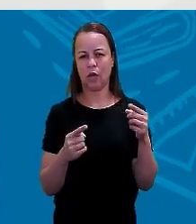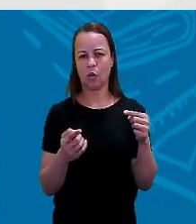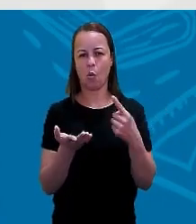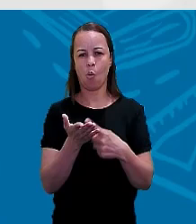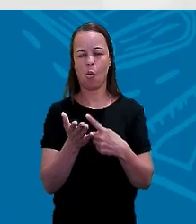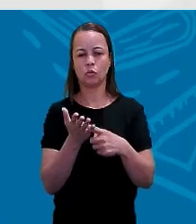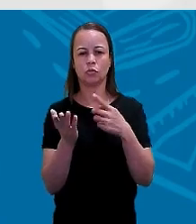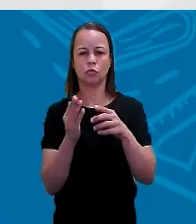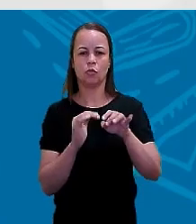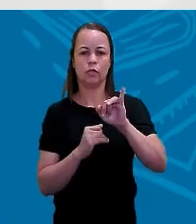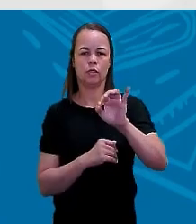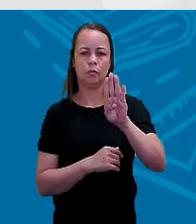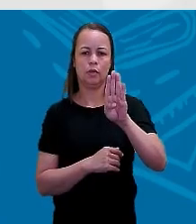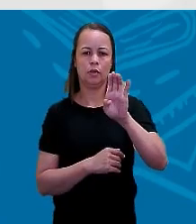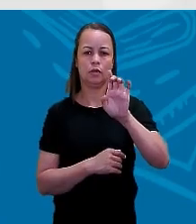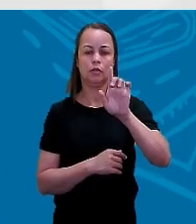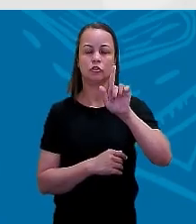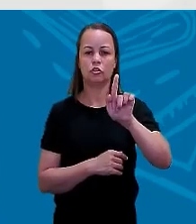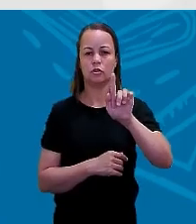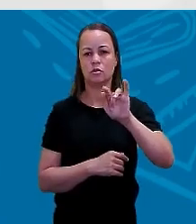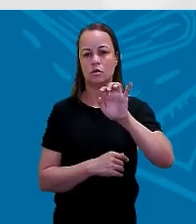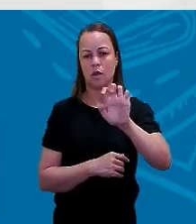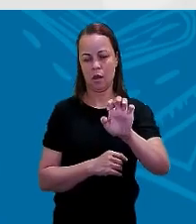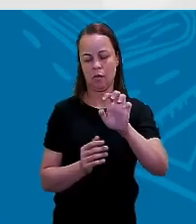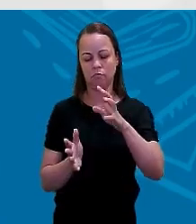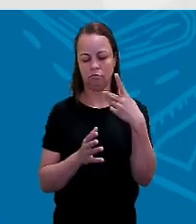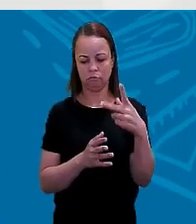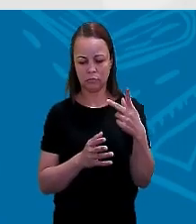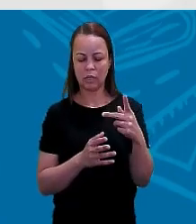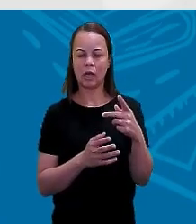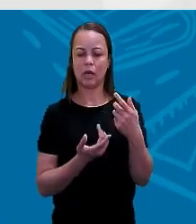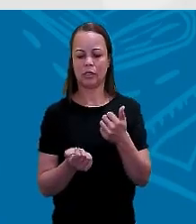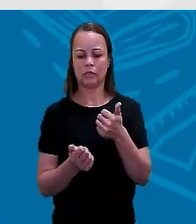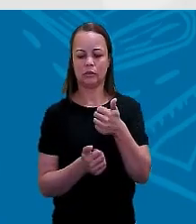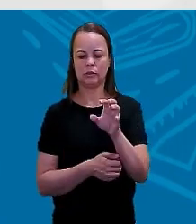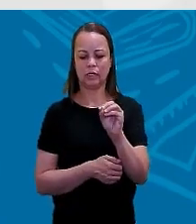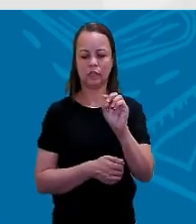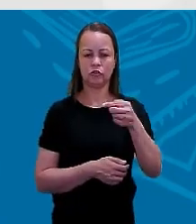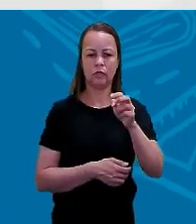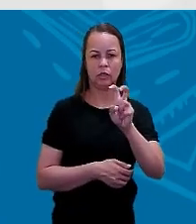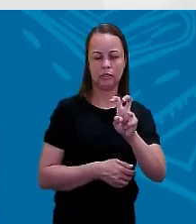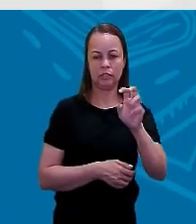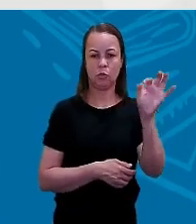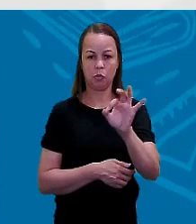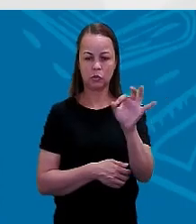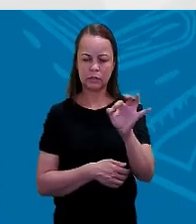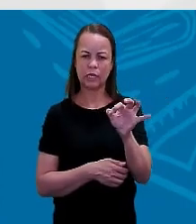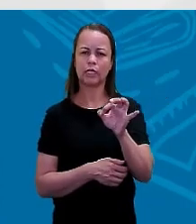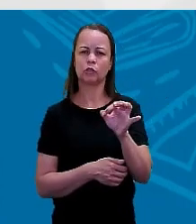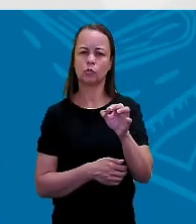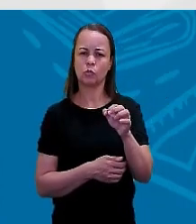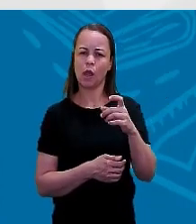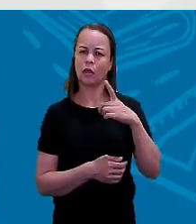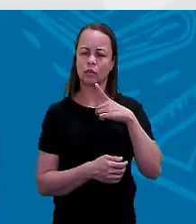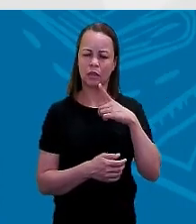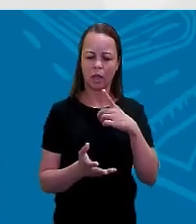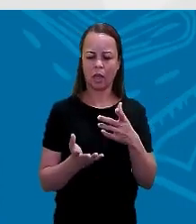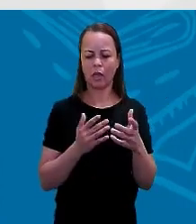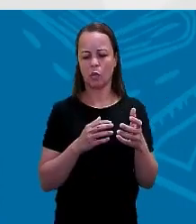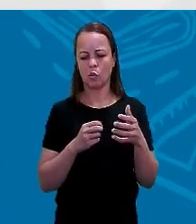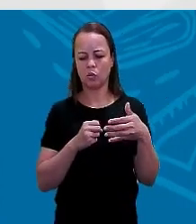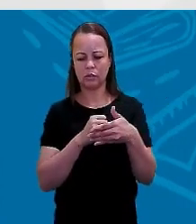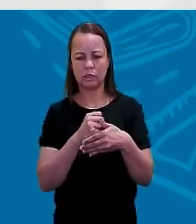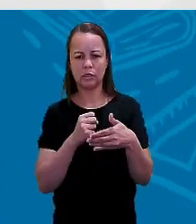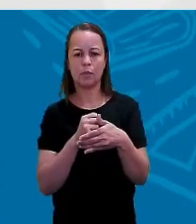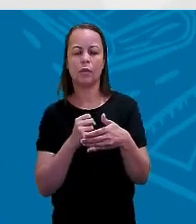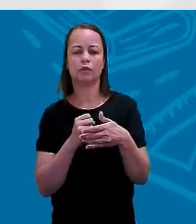2018, apenas 10,5% da população é atendida com saneamento básico, que é água tratada, que